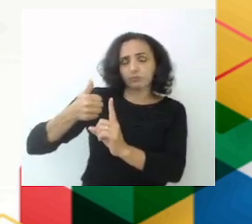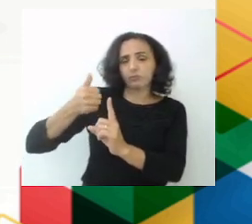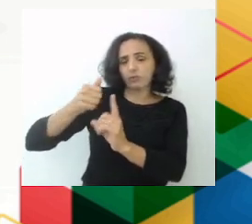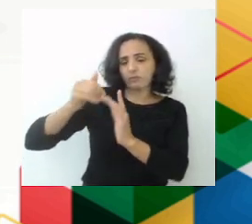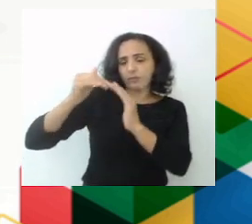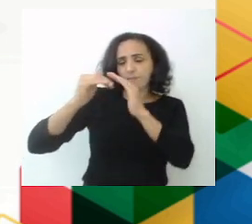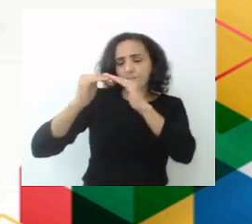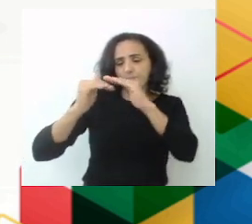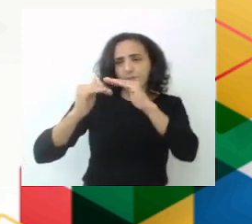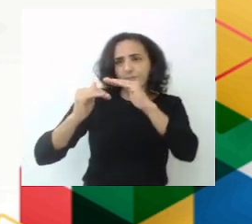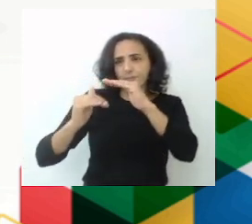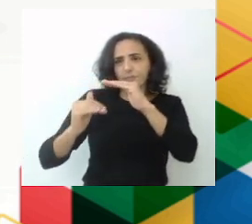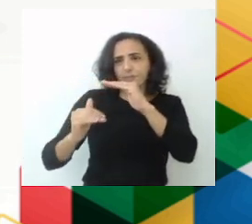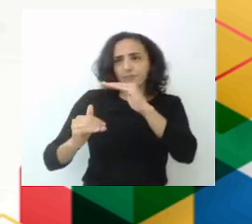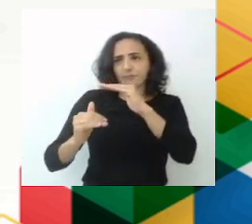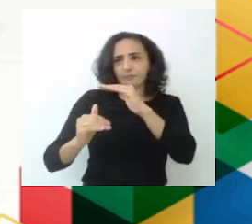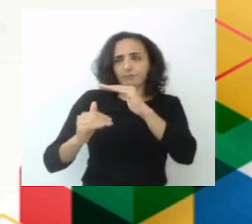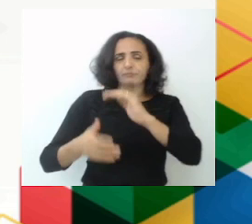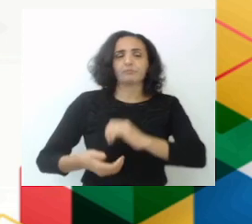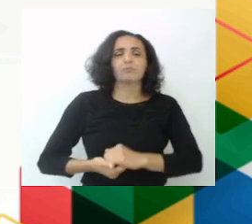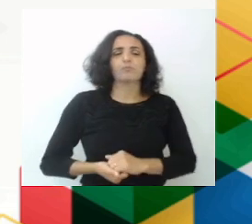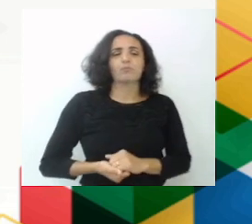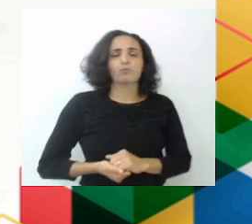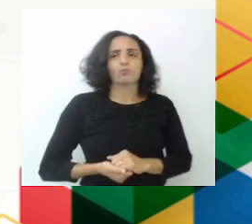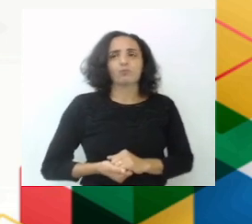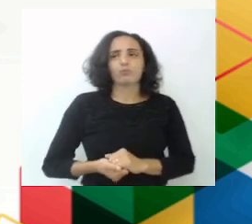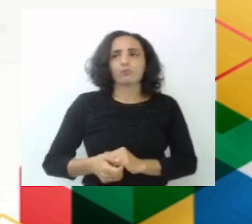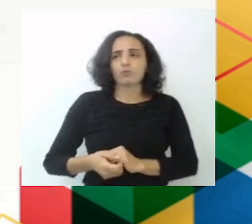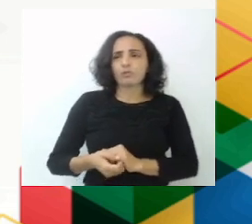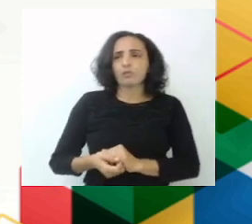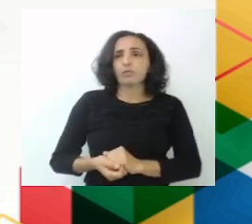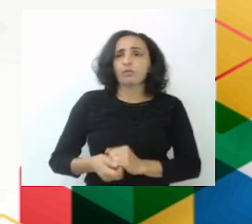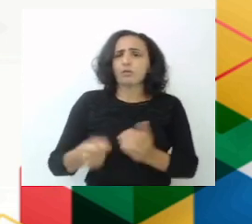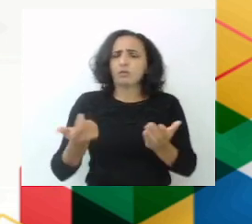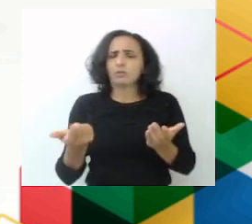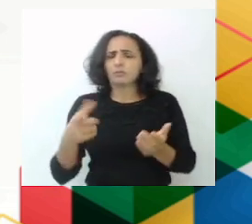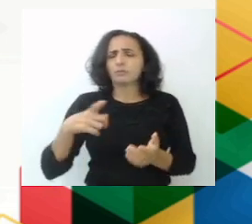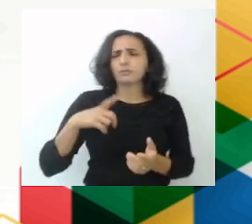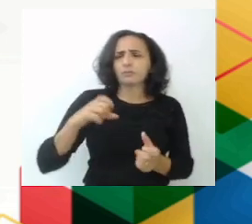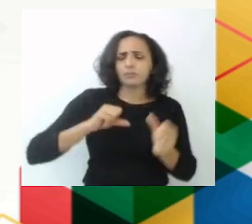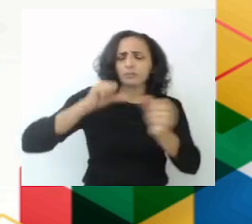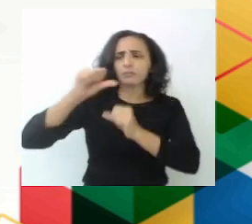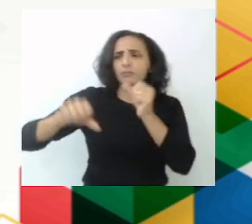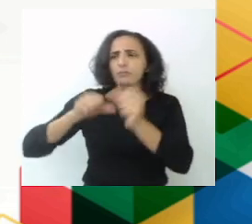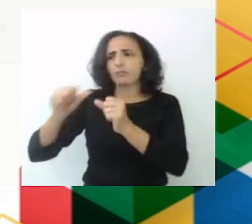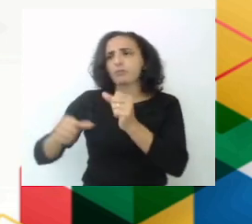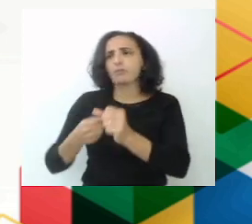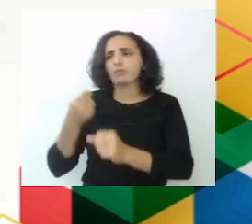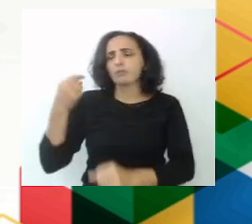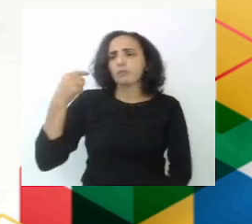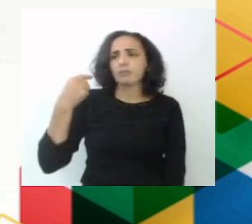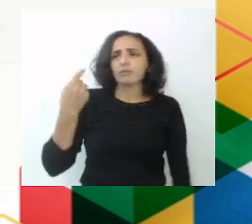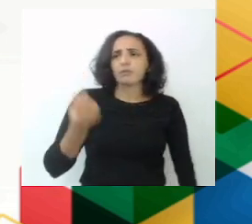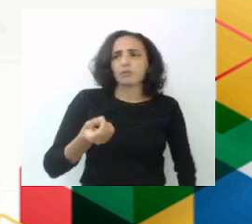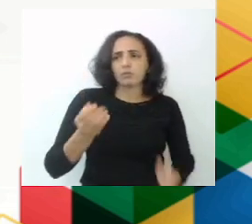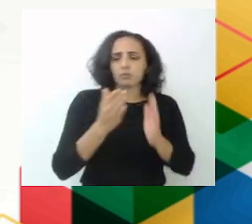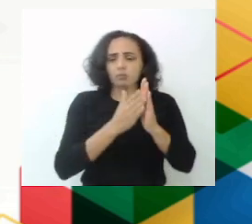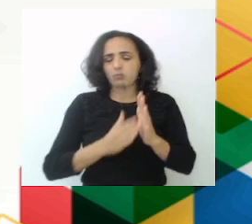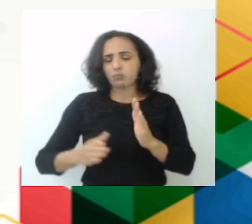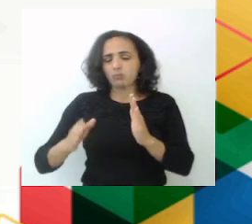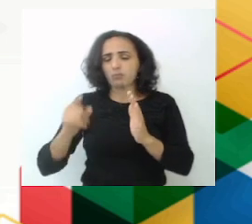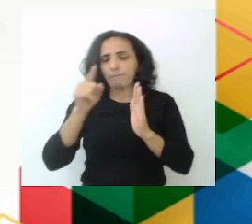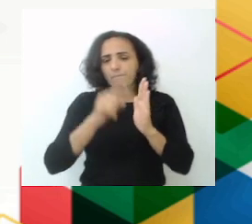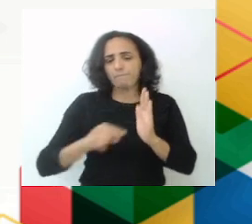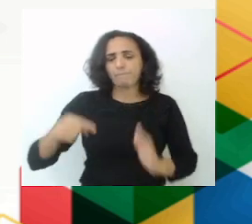e fazer a substituição da seguinte maneira. Onde tem x, eu vou colocar, por exemplo, menos 3. Então, eu vou substituir o x por